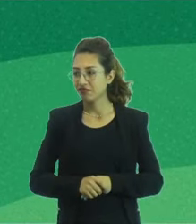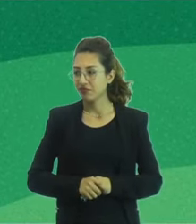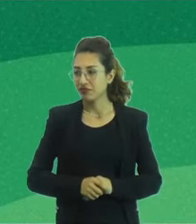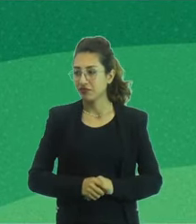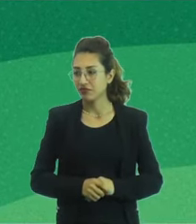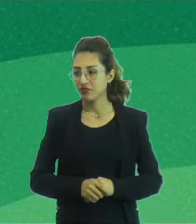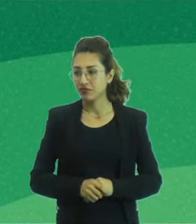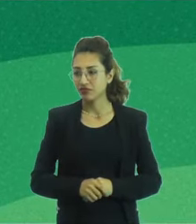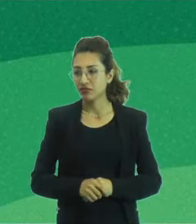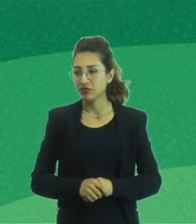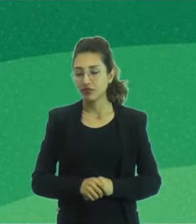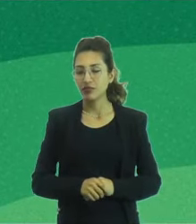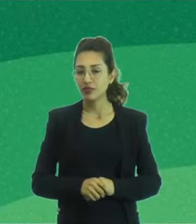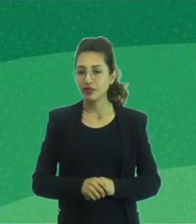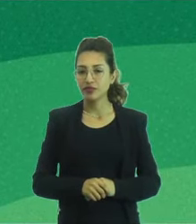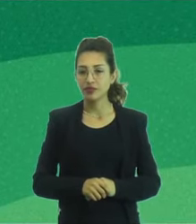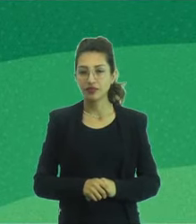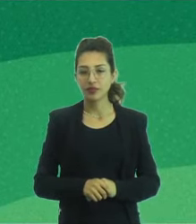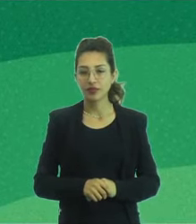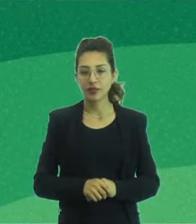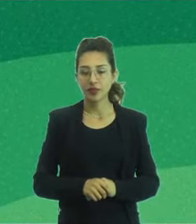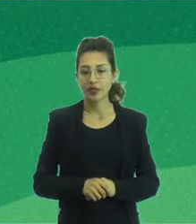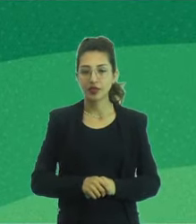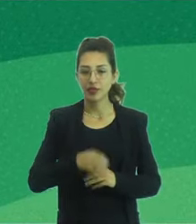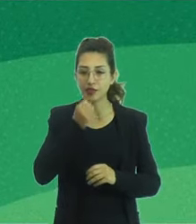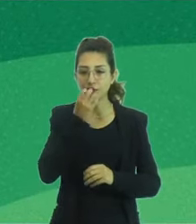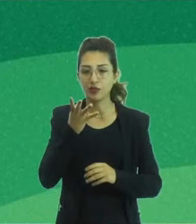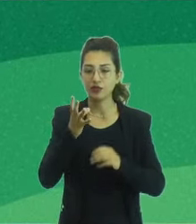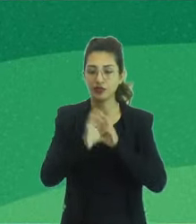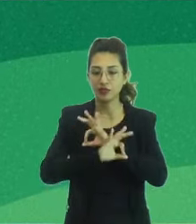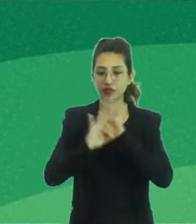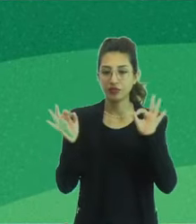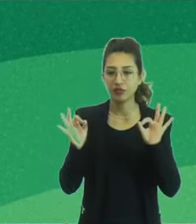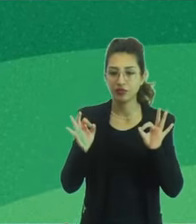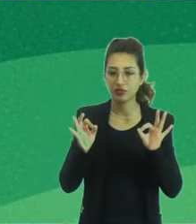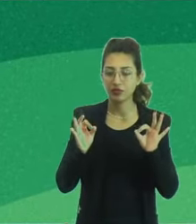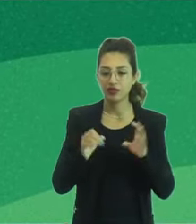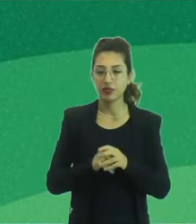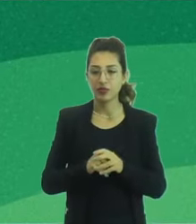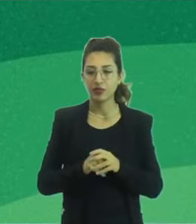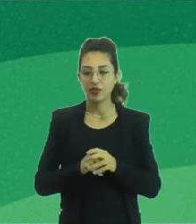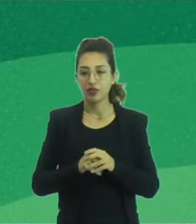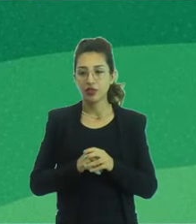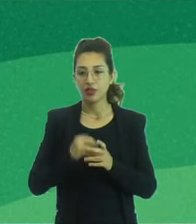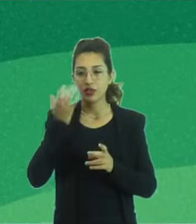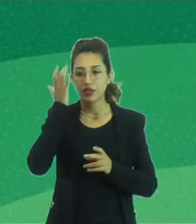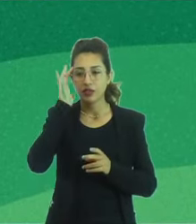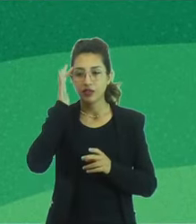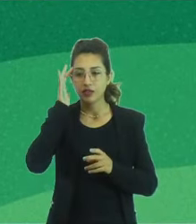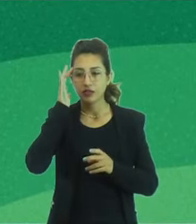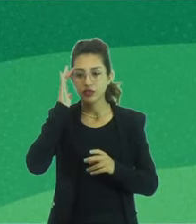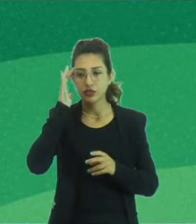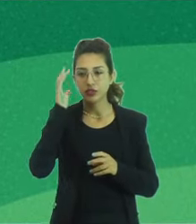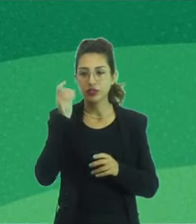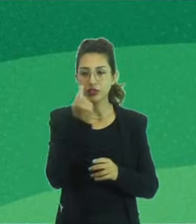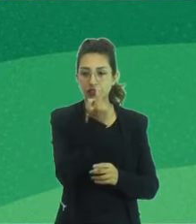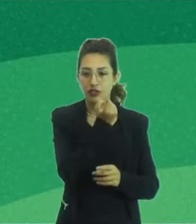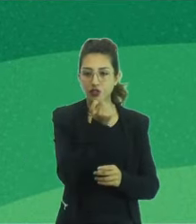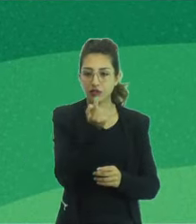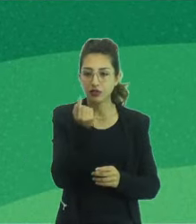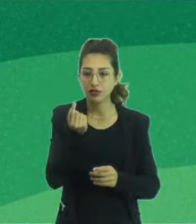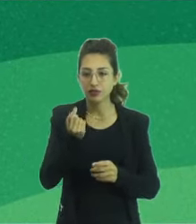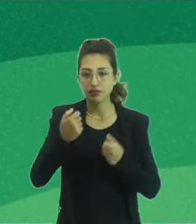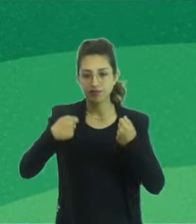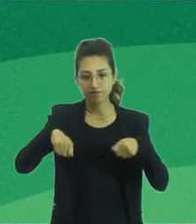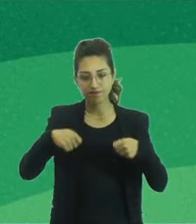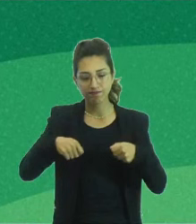isso é muito mágico e eu acho que todo mundo que tá aqui tem que ser tem que ter um mínimo de gratidão